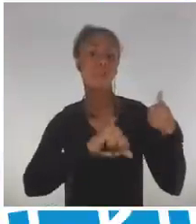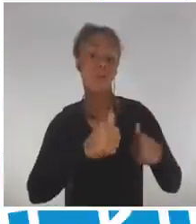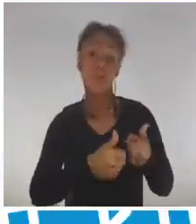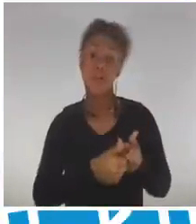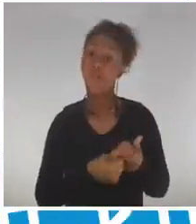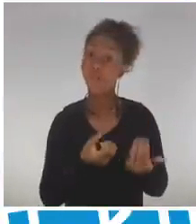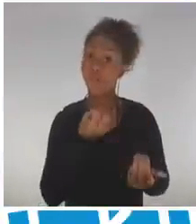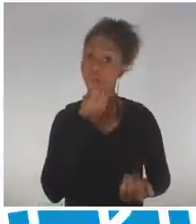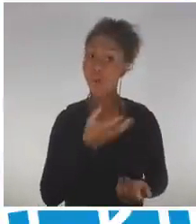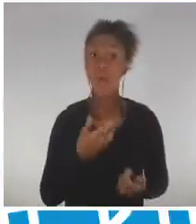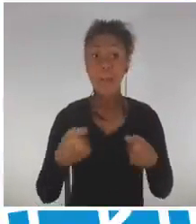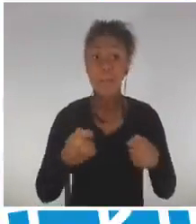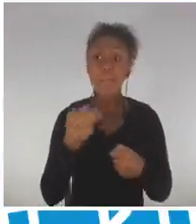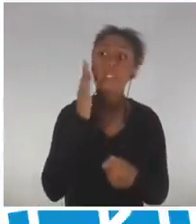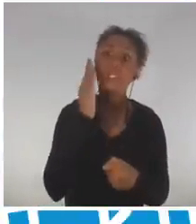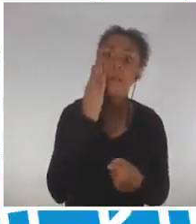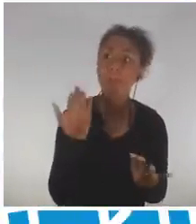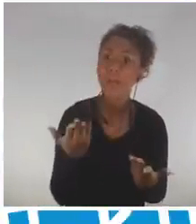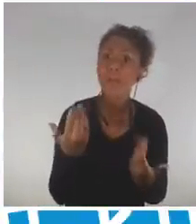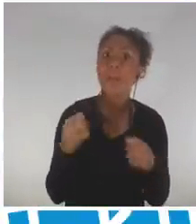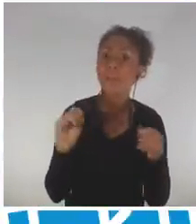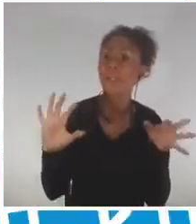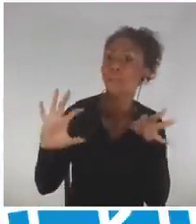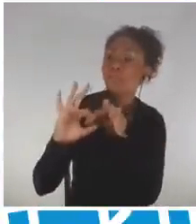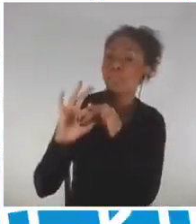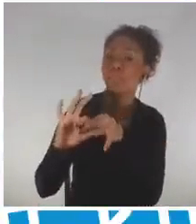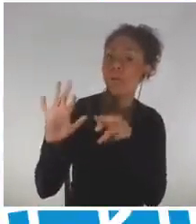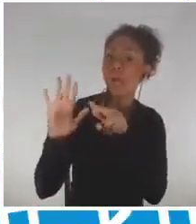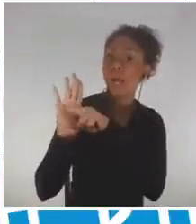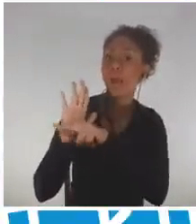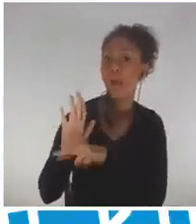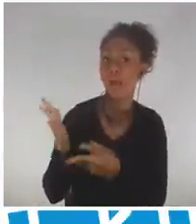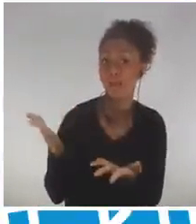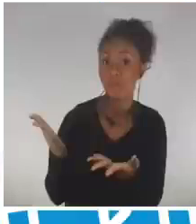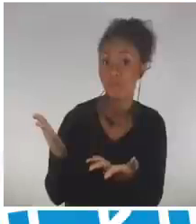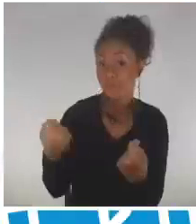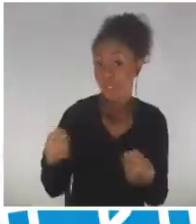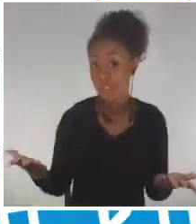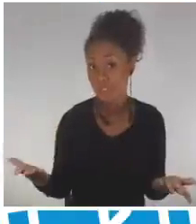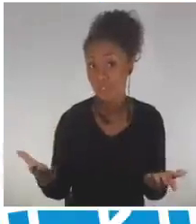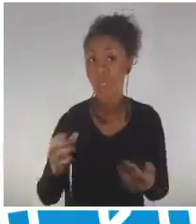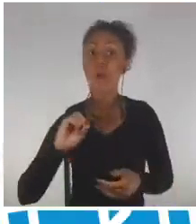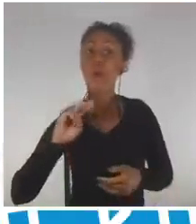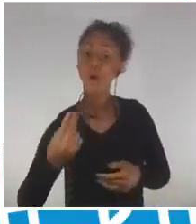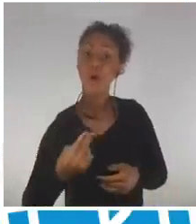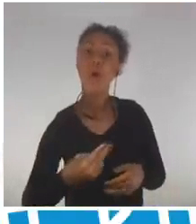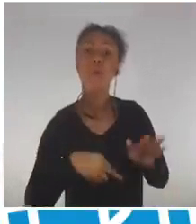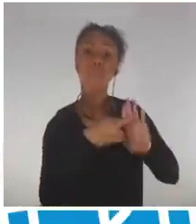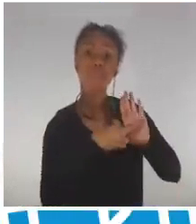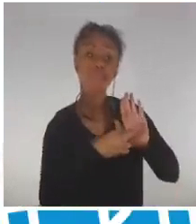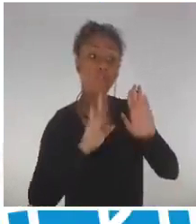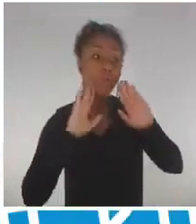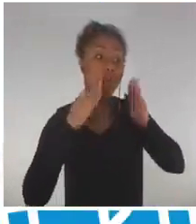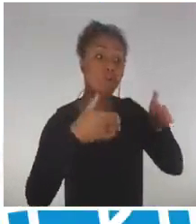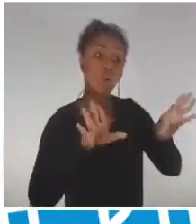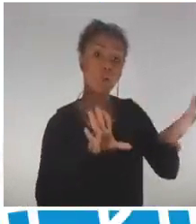Ela tem que estar ligada com alguma política, tá certo? Ou uma política para a gestão, uma